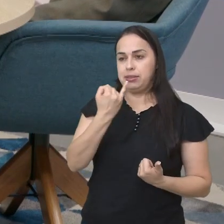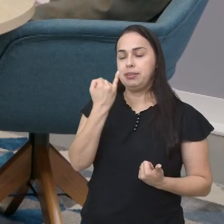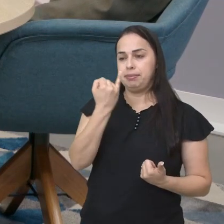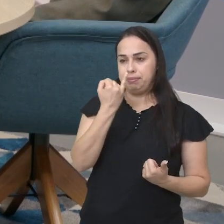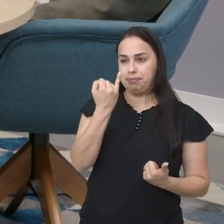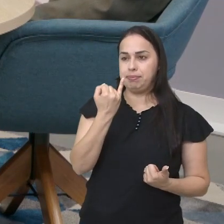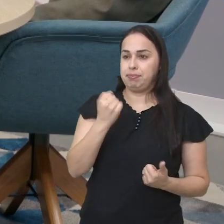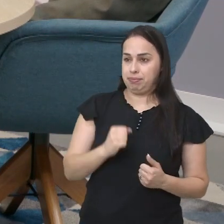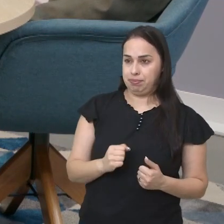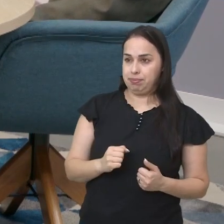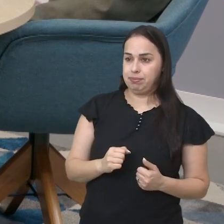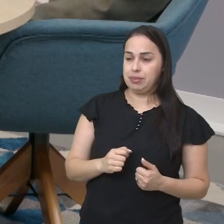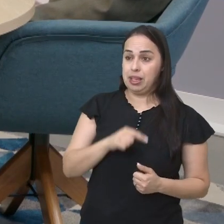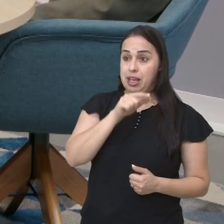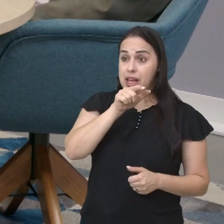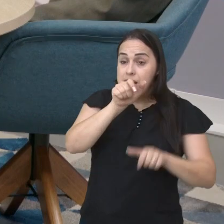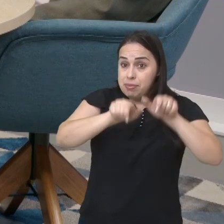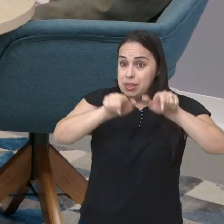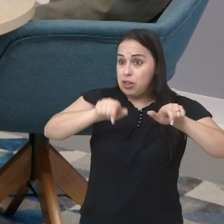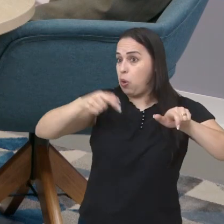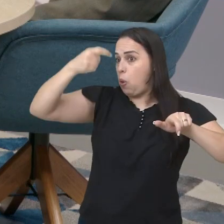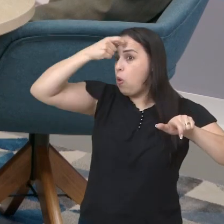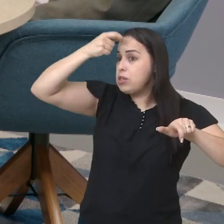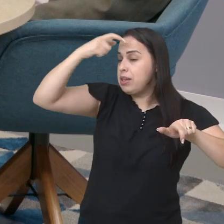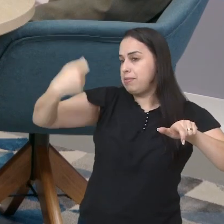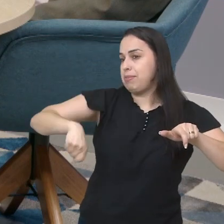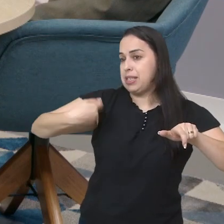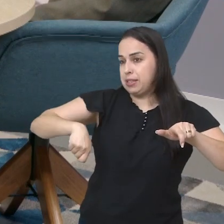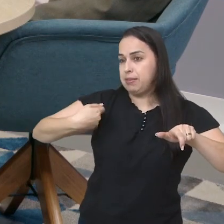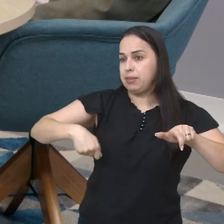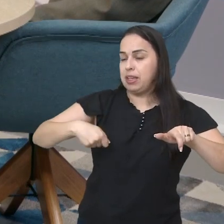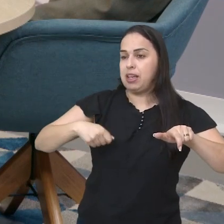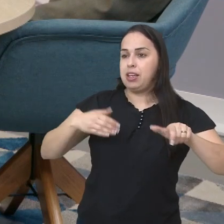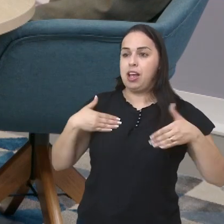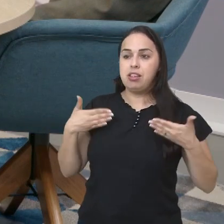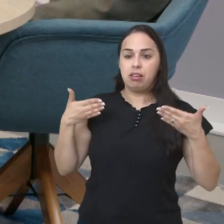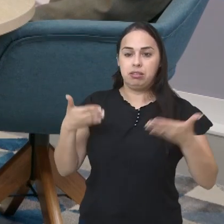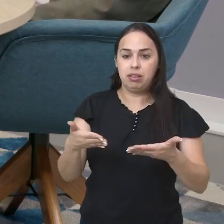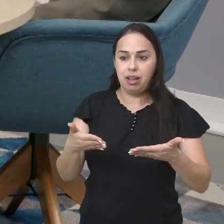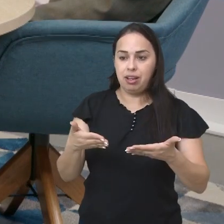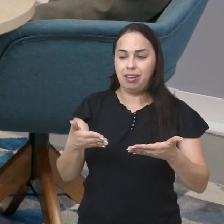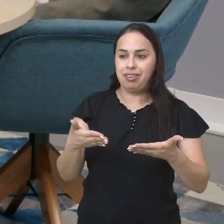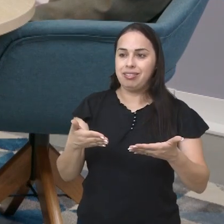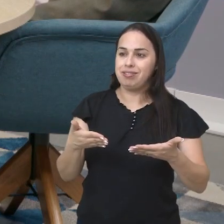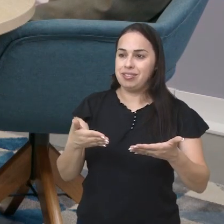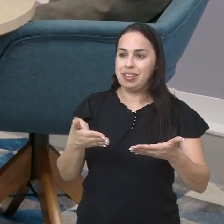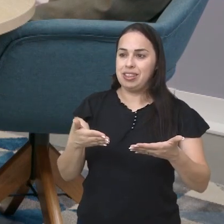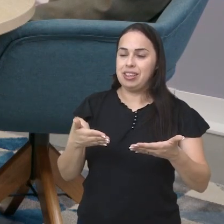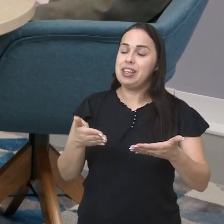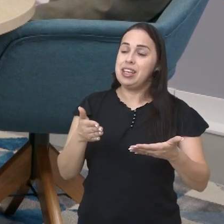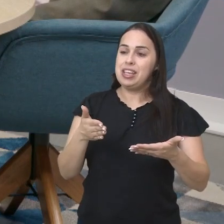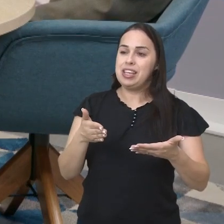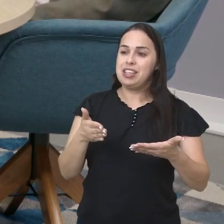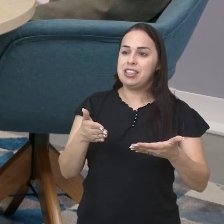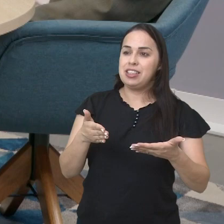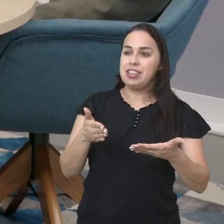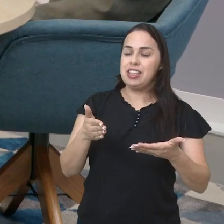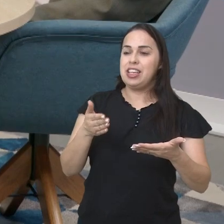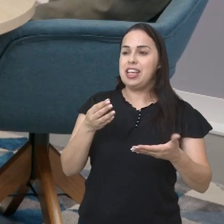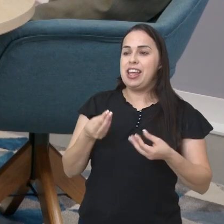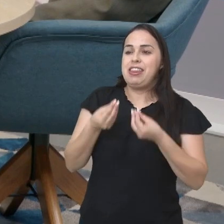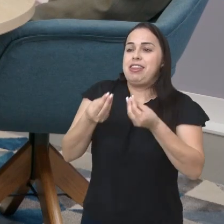pessoas, elas precisam ter a consciência, não é só chegar e ir lá e colocar como diz, o